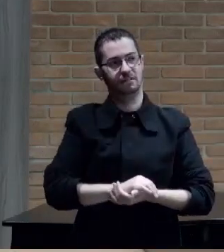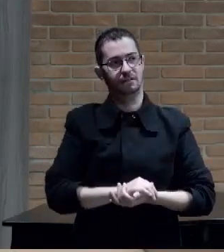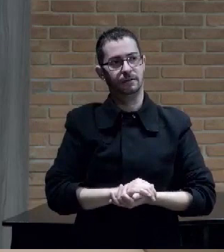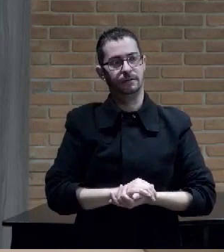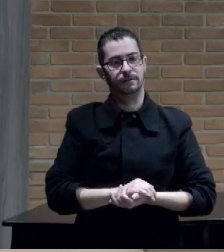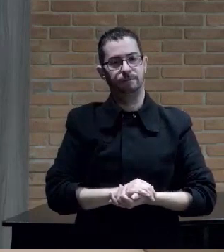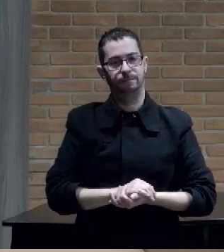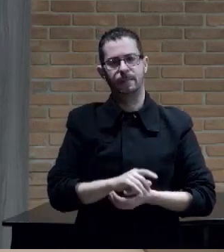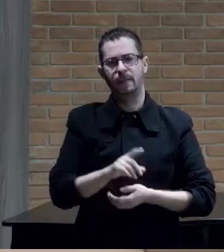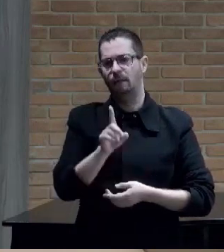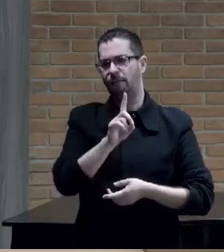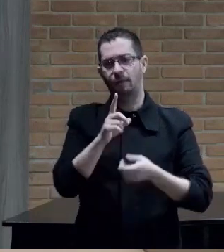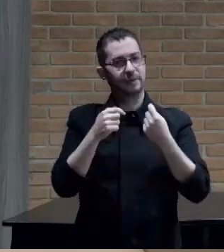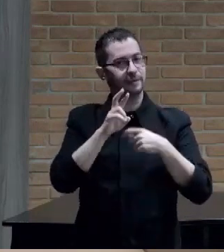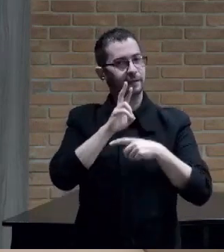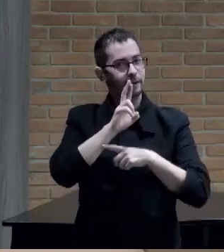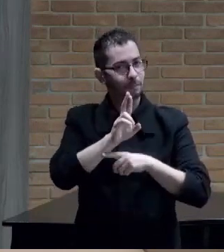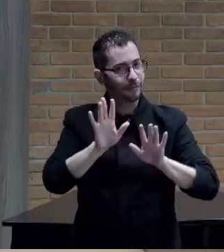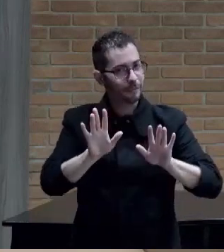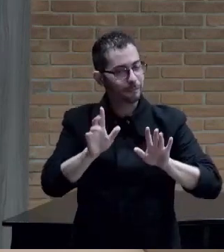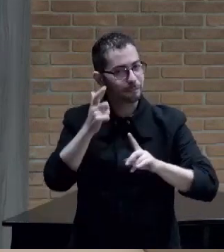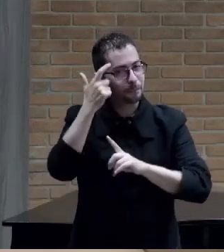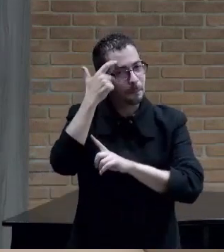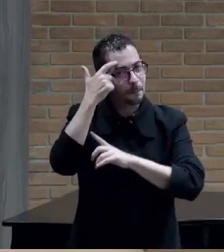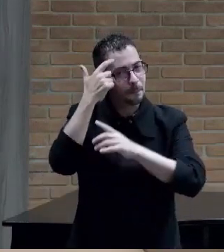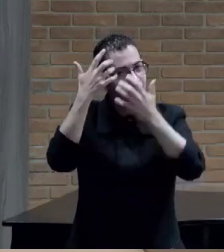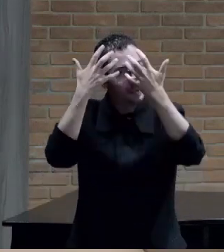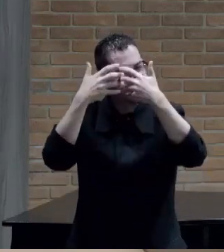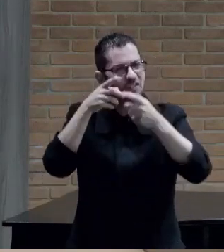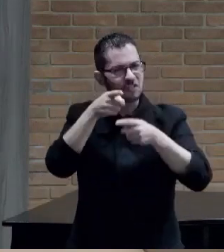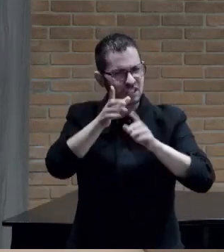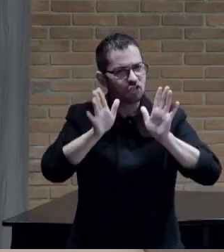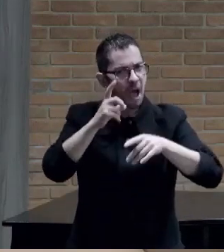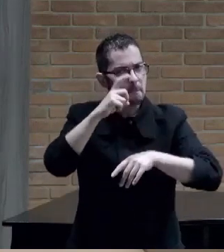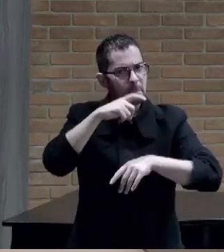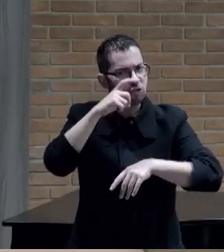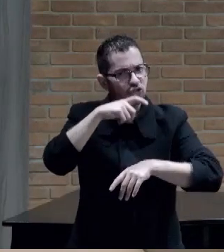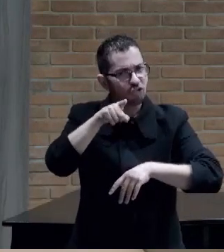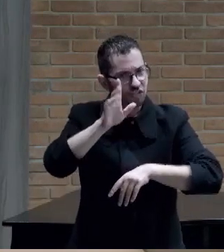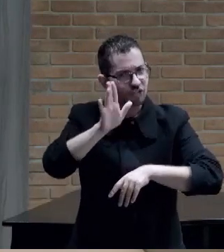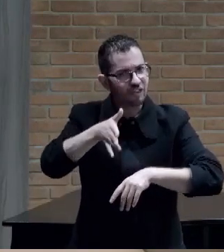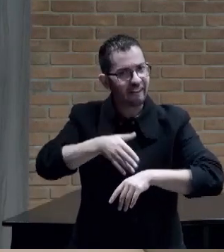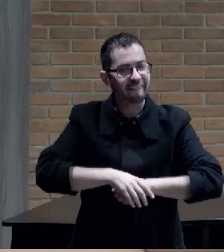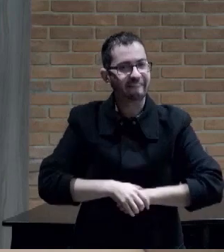Não precisa responder, tá? Você já mentiu?